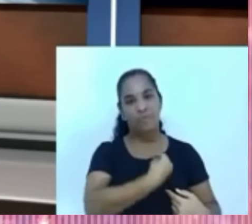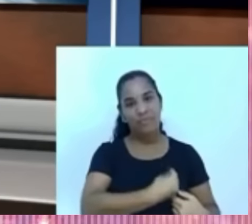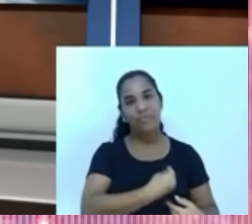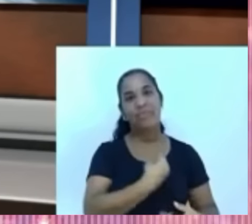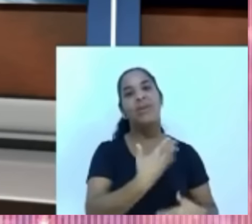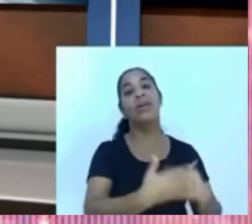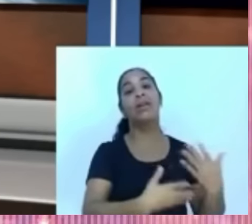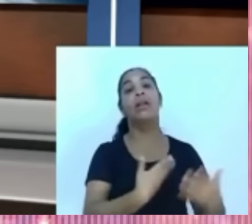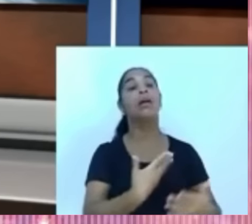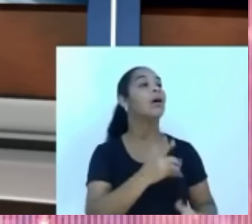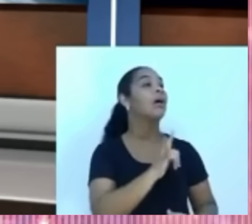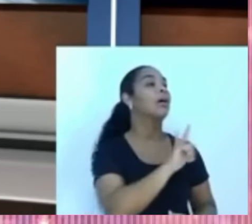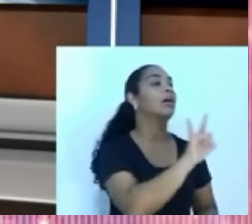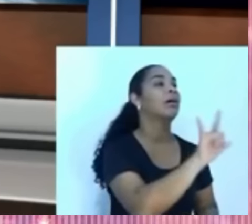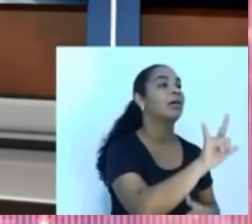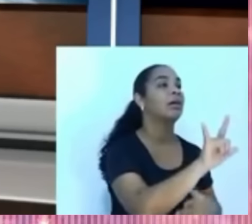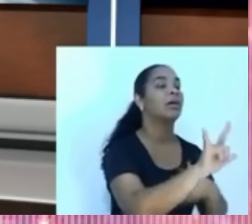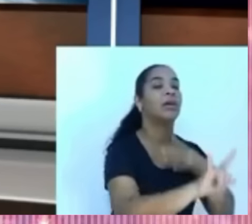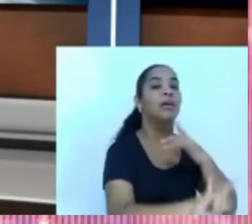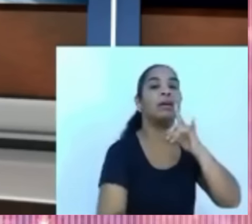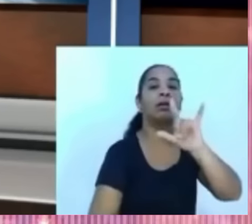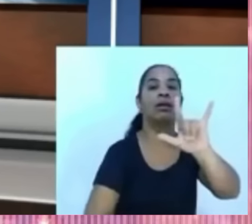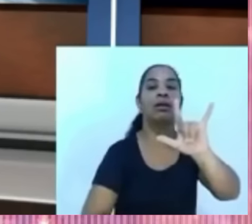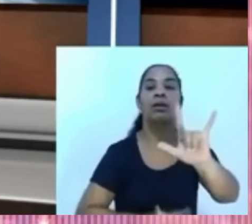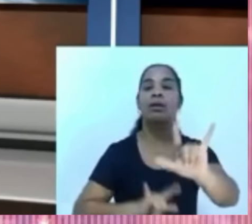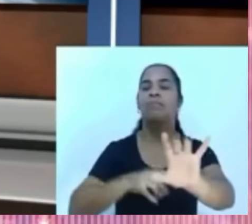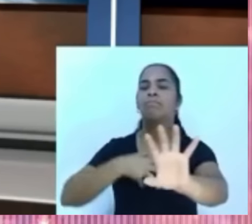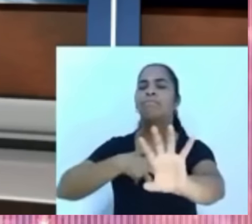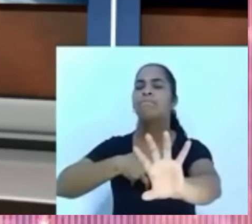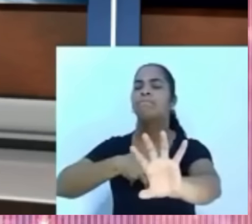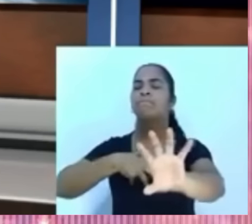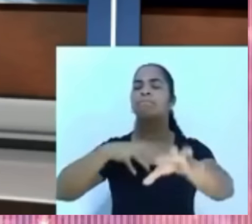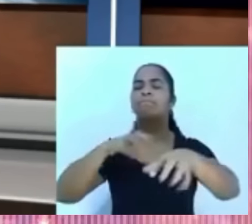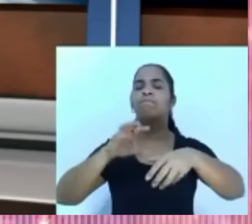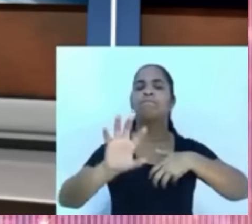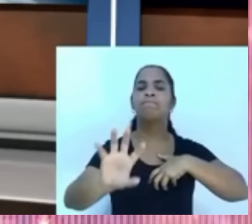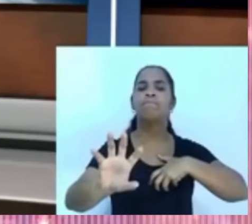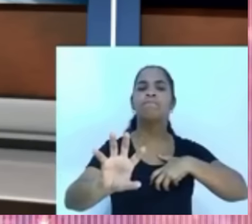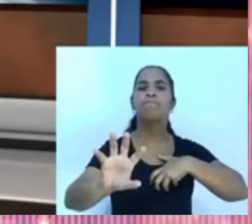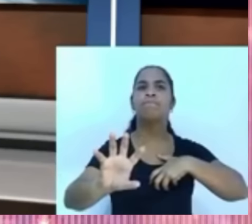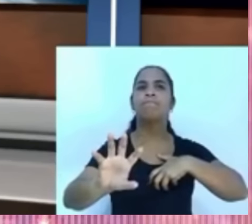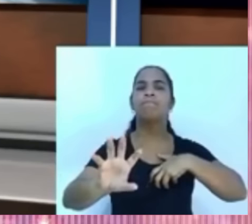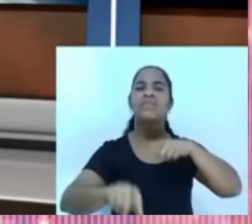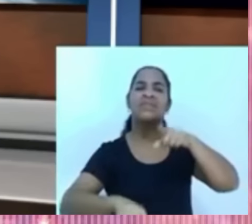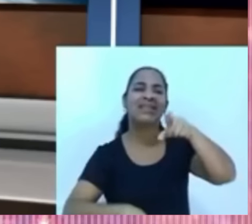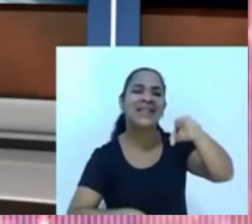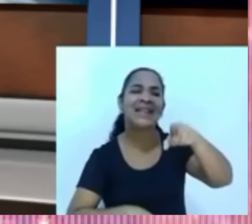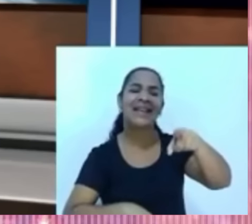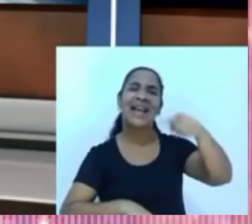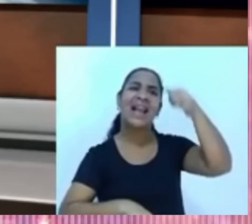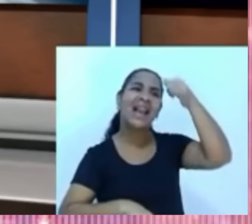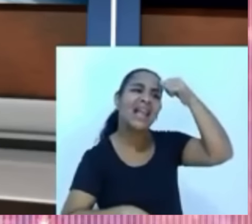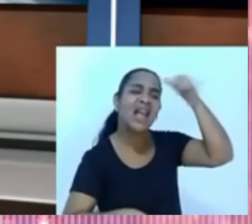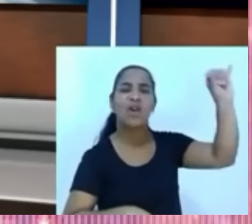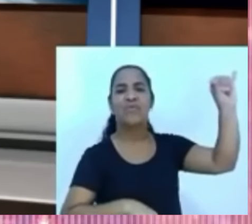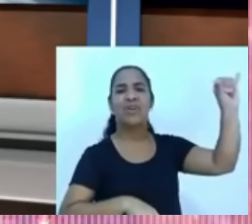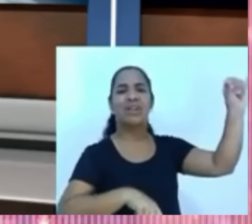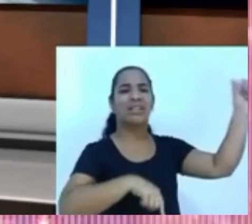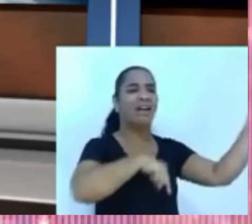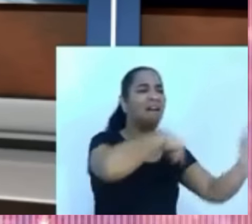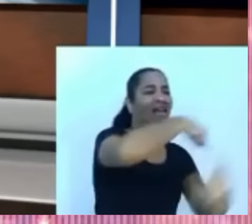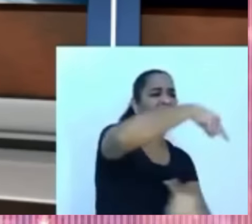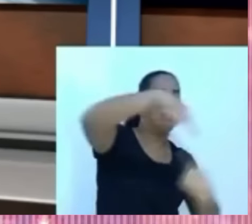outro é ser o outro é evitar que o outro seja o outro vamos aqui